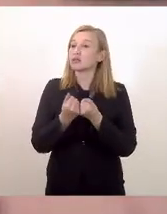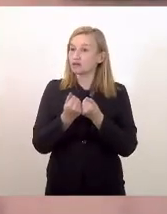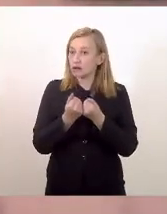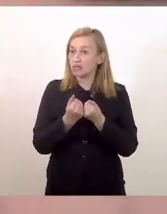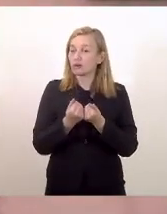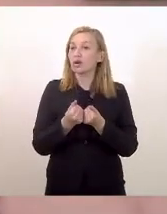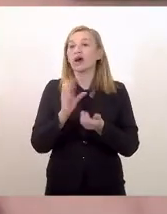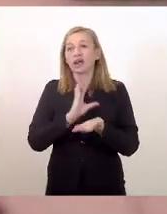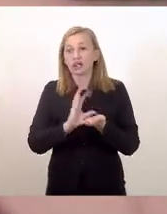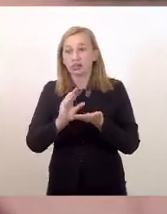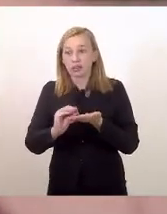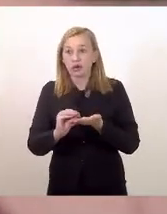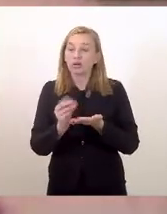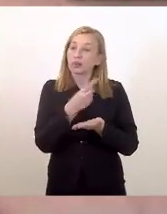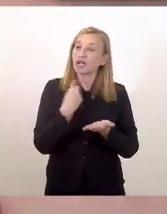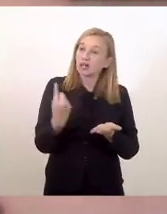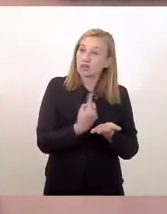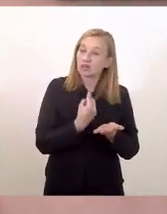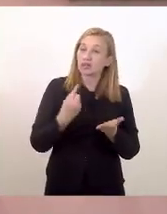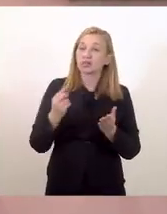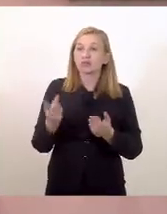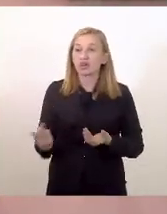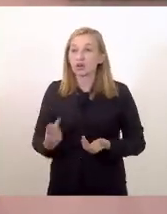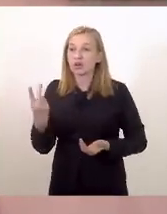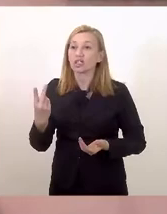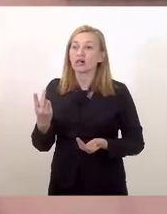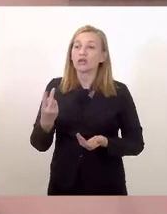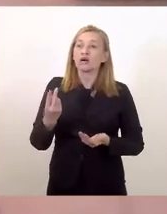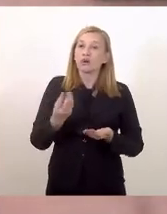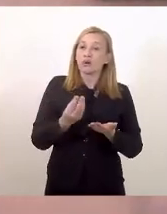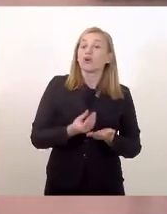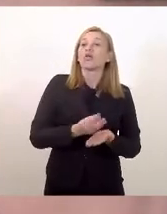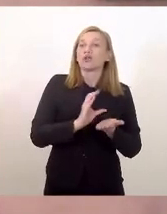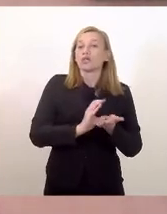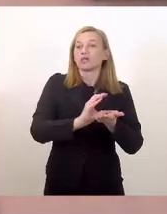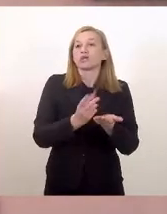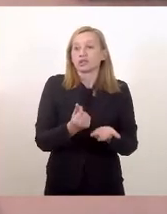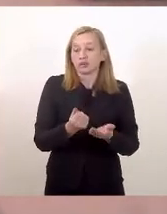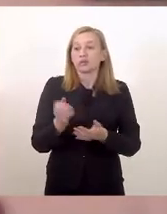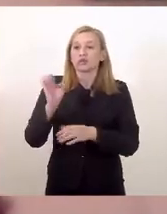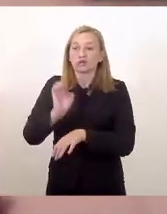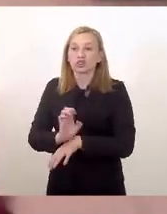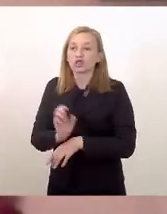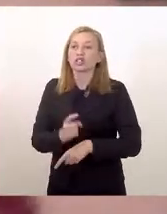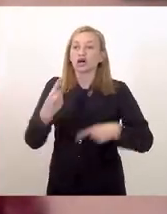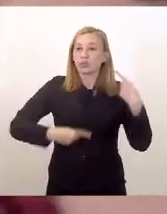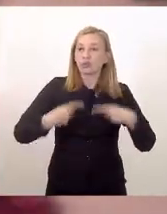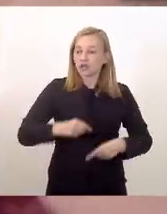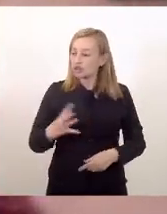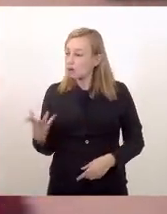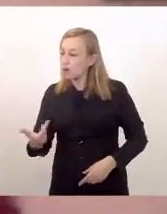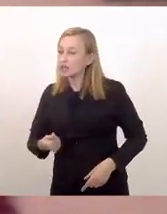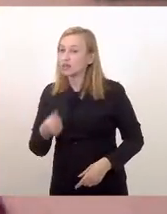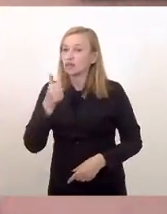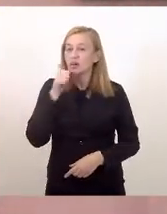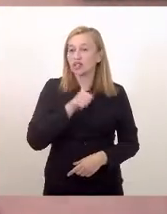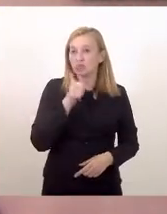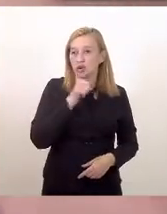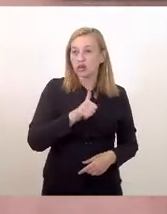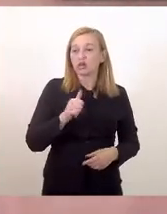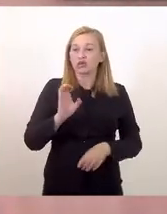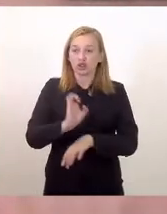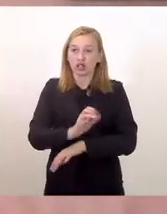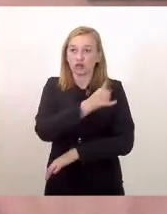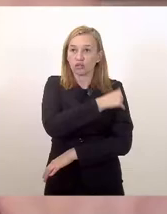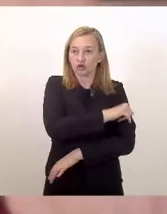essa pauta, para que a gente privilegie no orçamento do Estado a política efetiva para as mulheres no âmbito do Estado